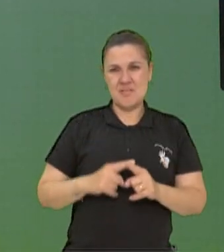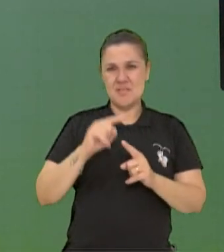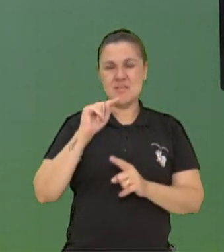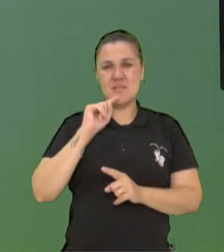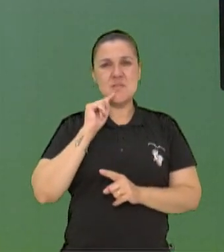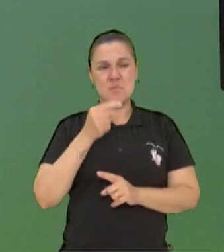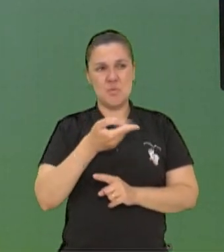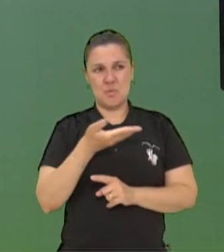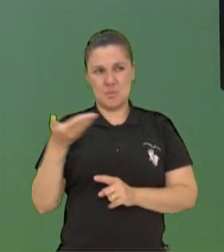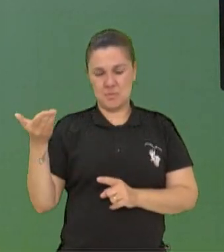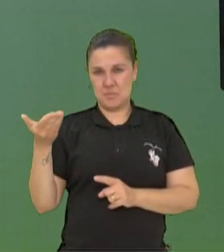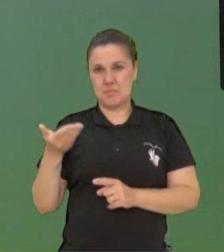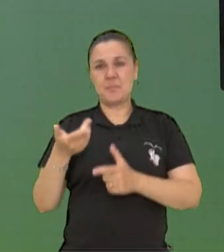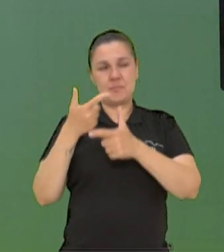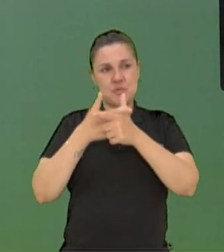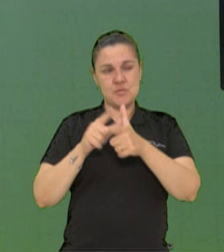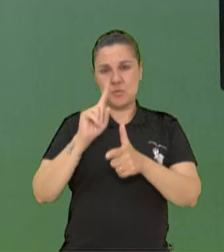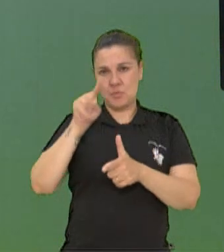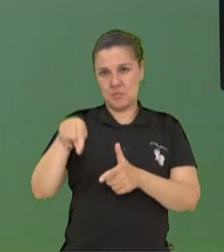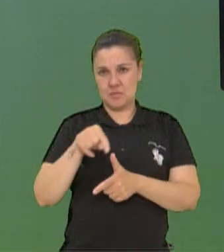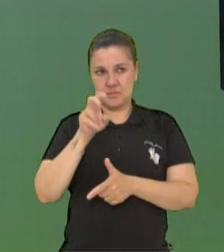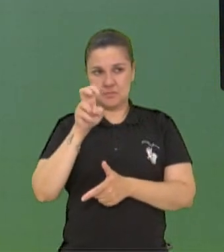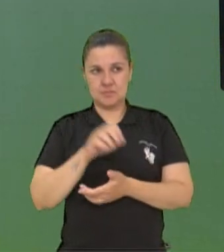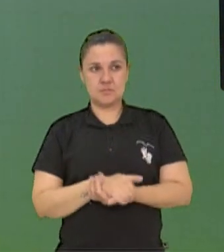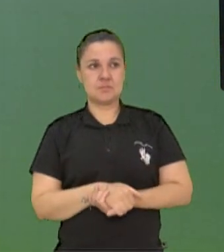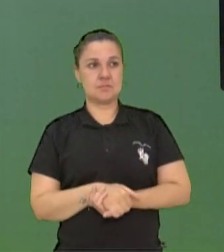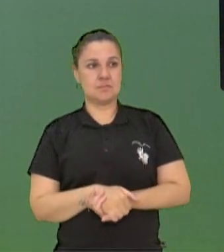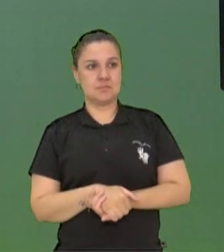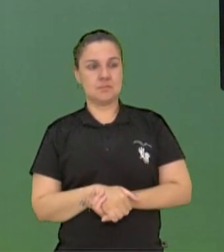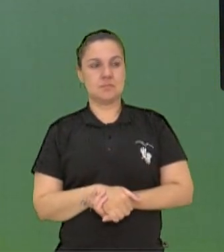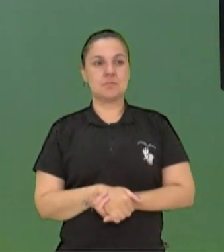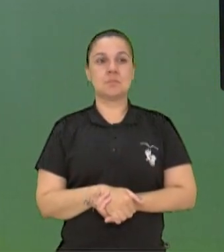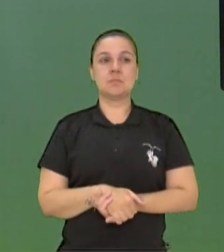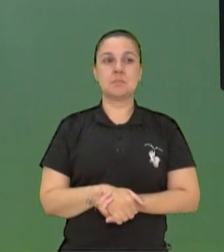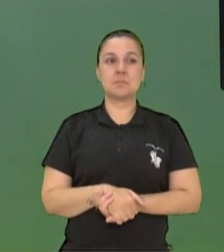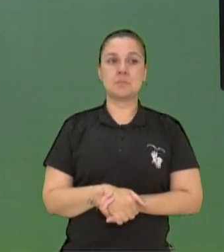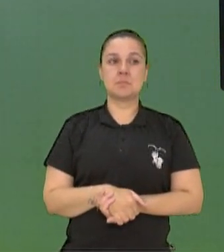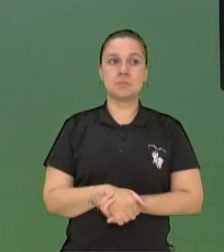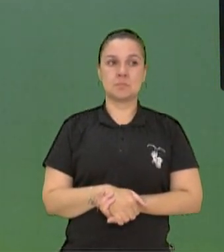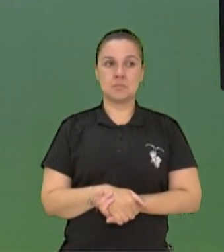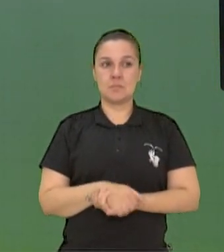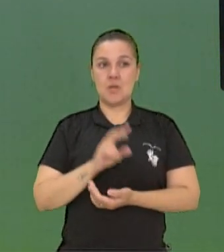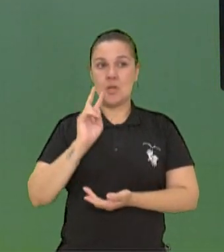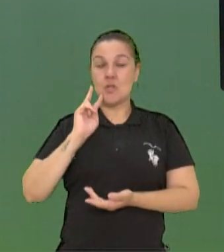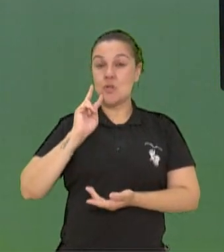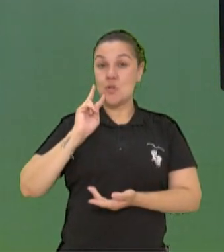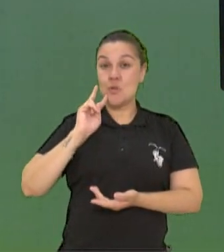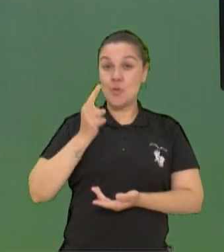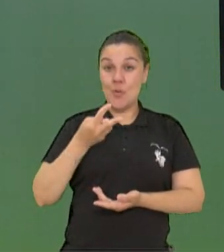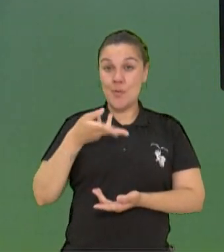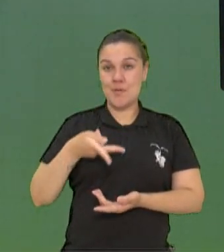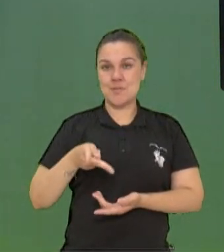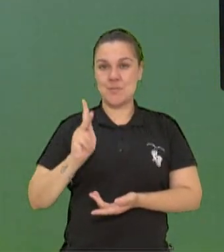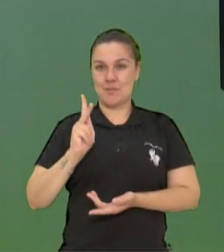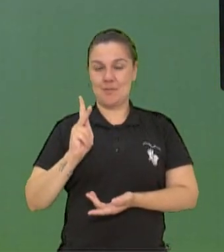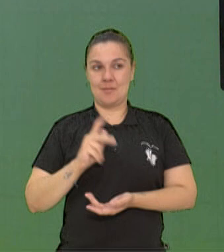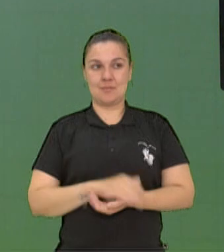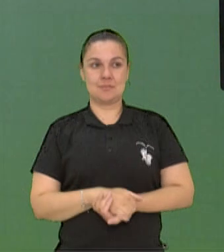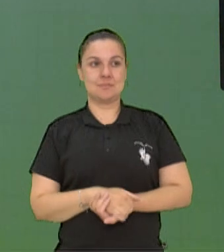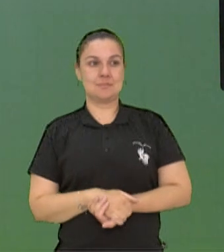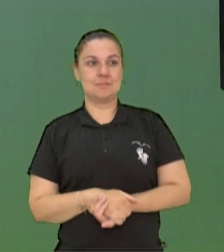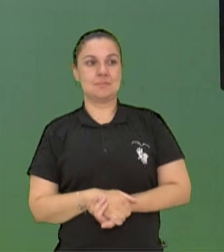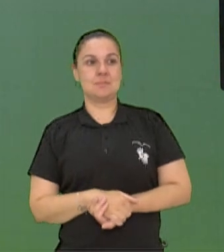3.000, dividido por 1,5. Ou seja, isso vai dar 2.000 kelvins,